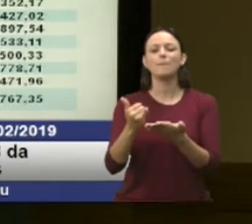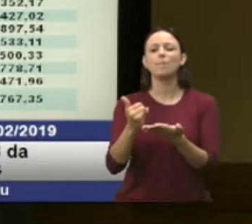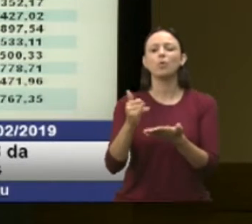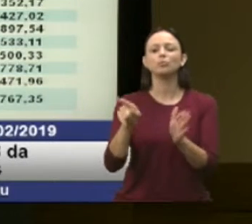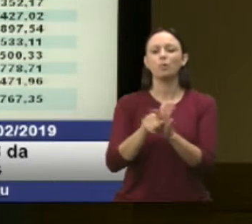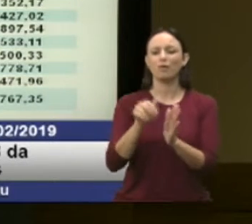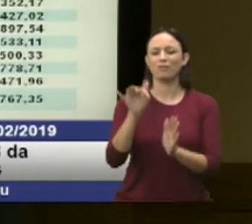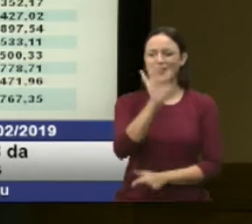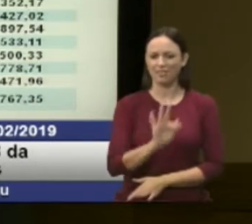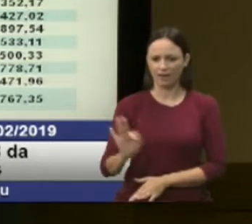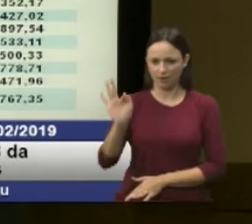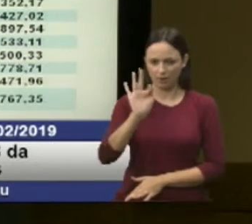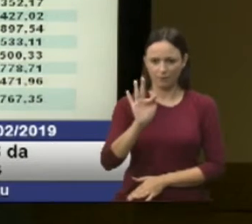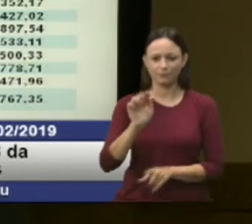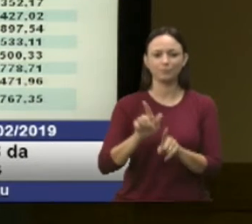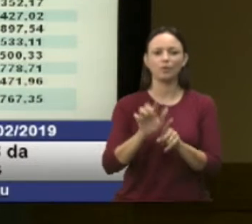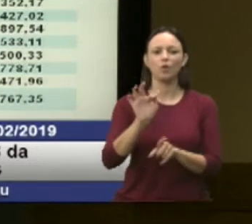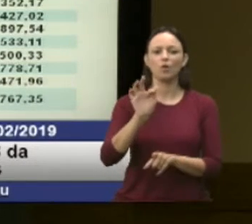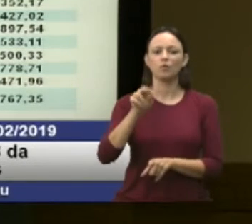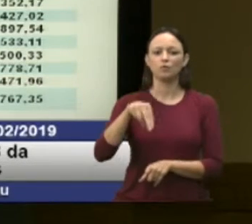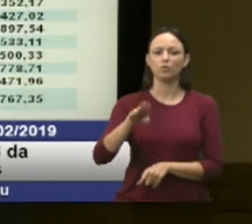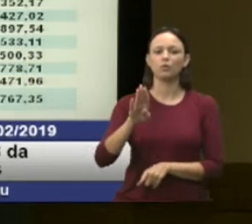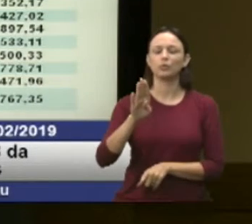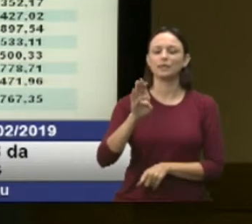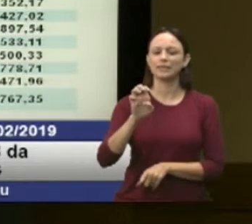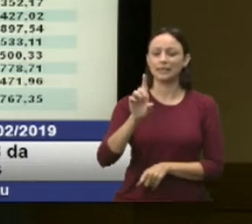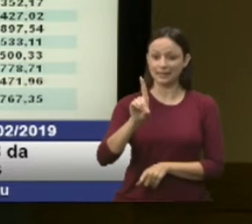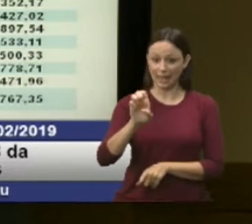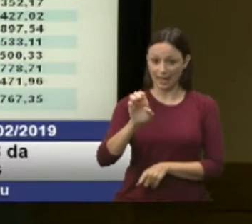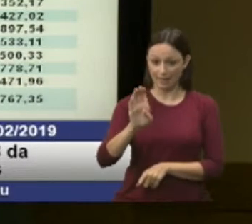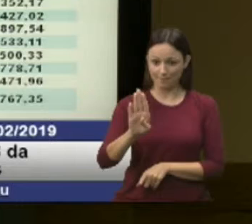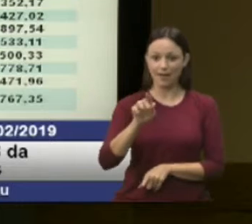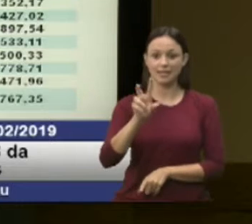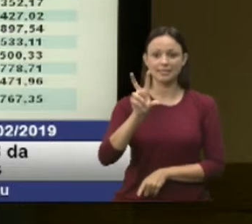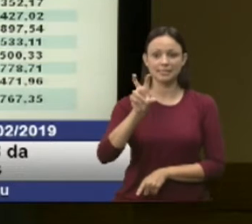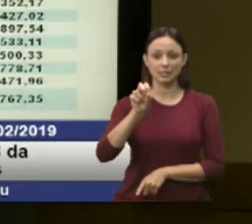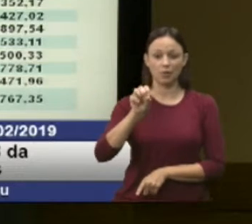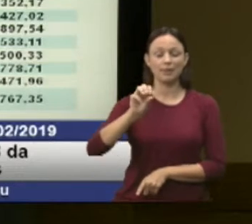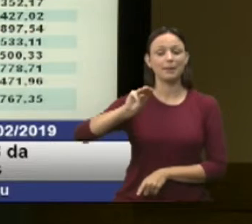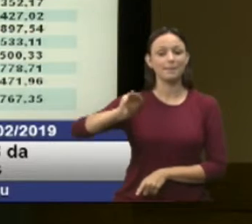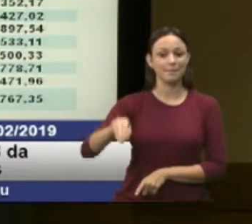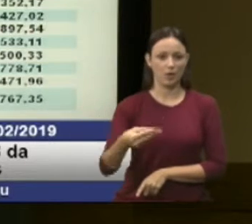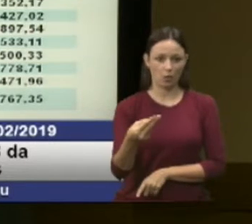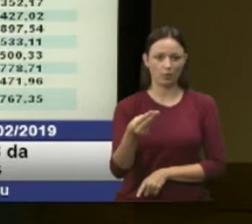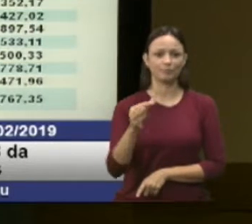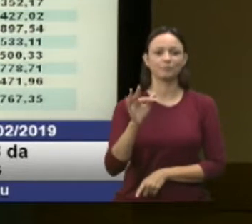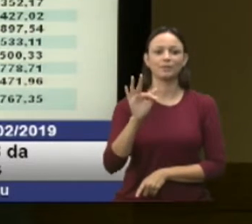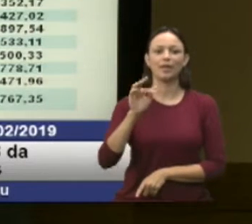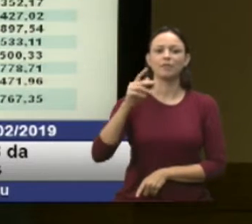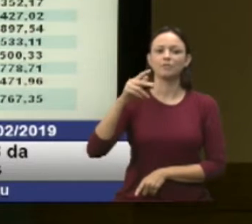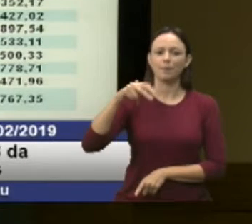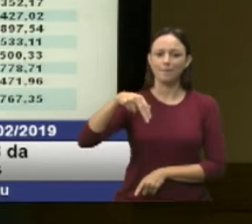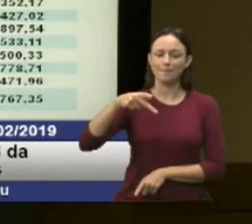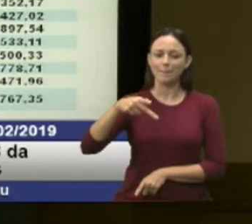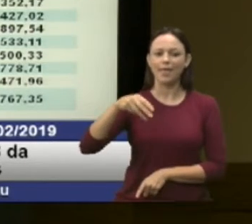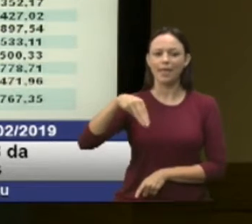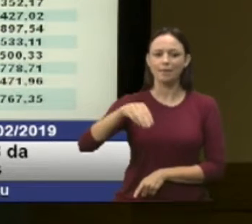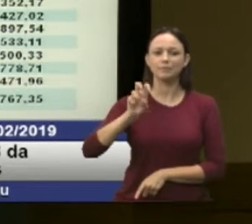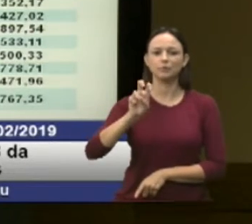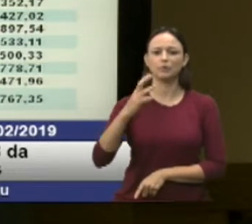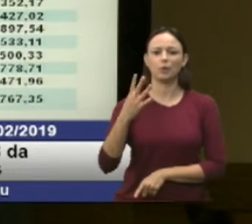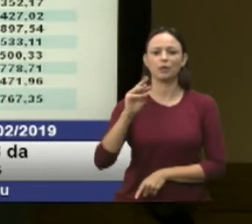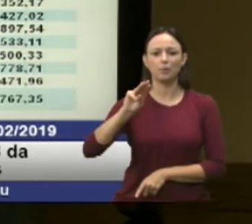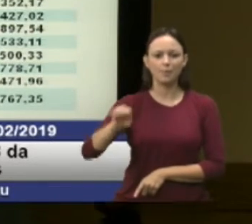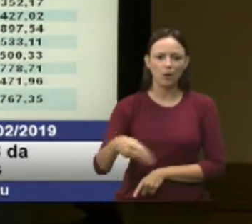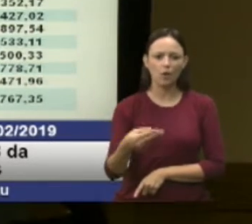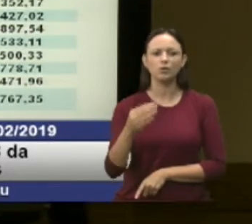Fundeb, que representou aí 50 milhões, o FPM 54 milhões, o Imposto